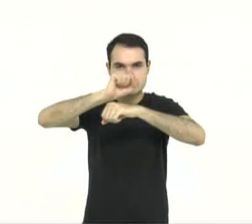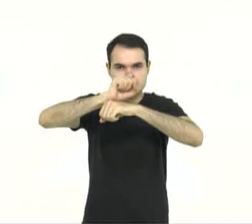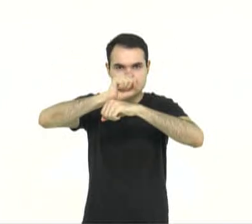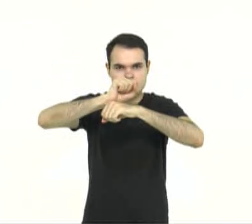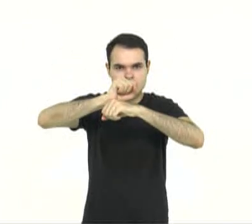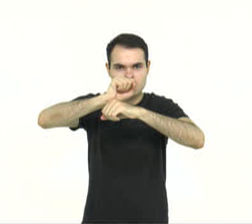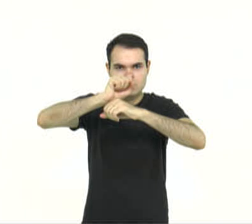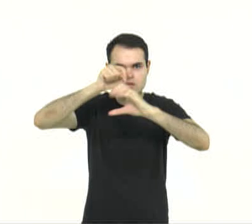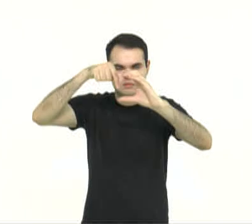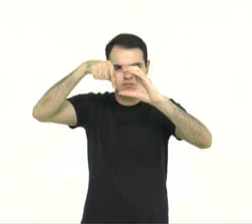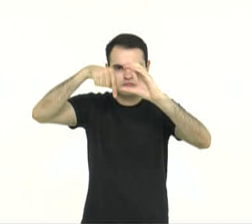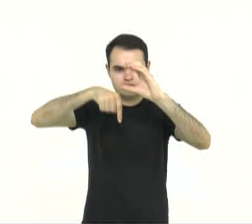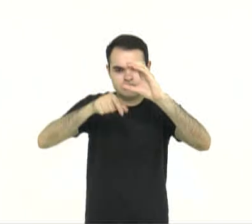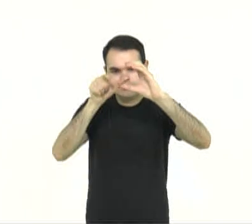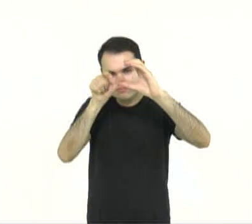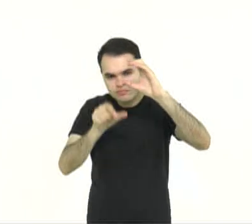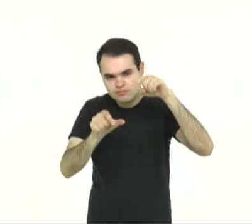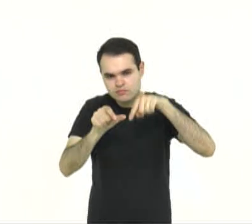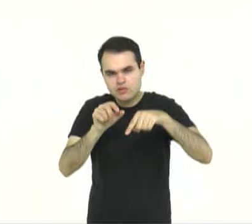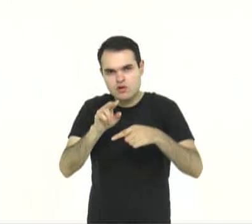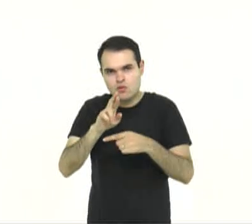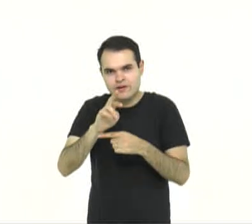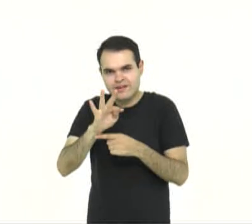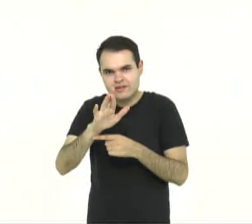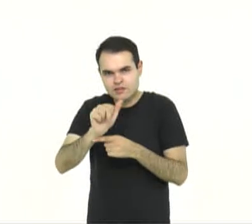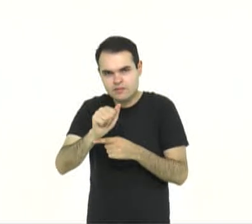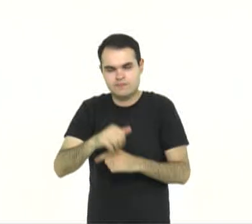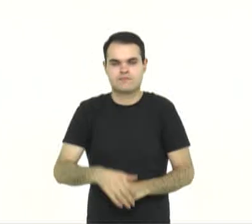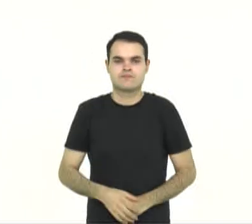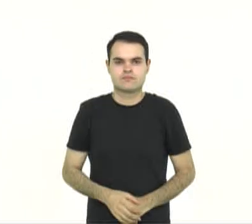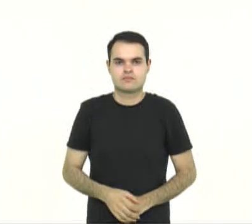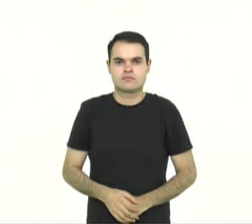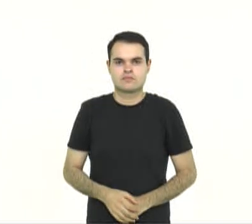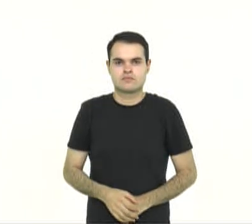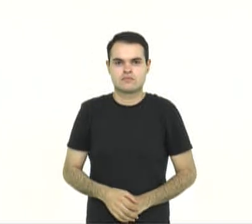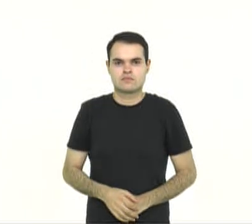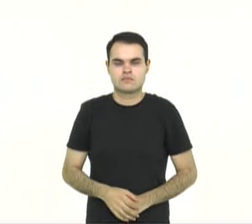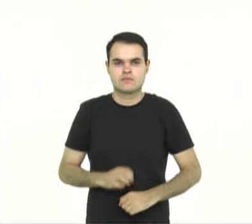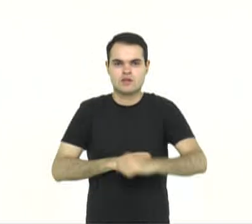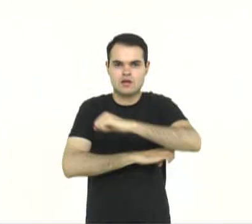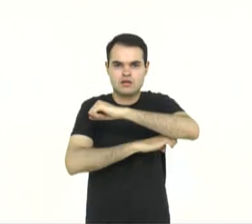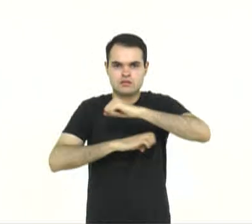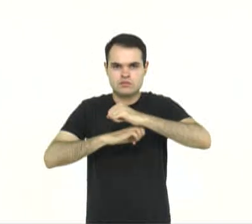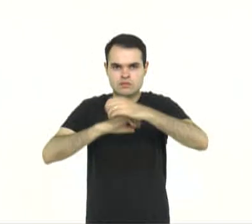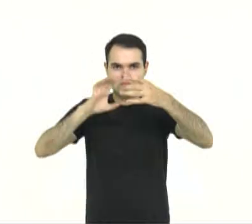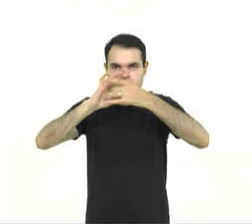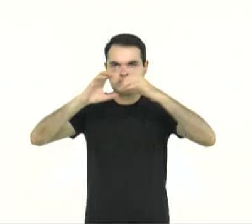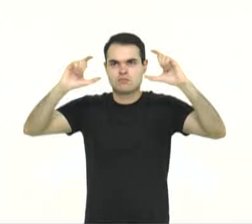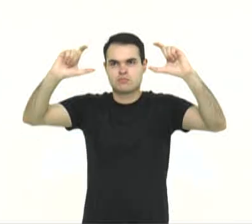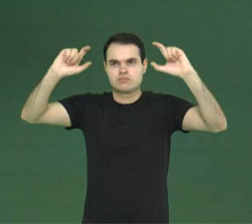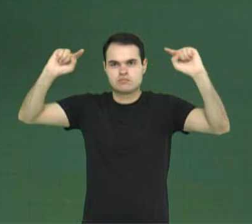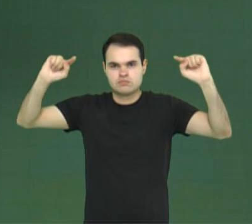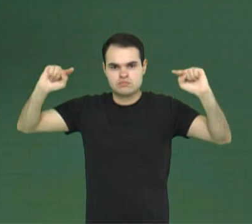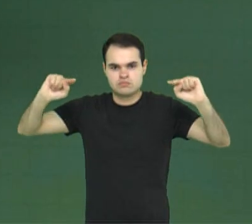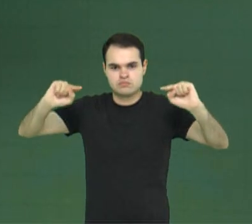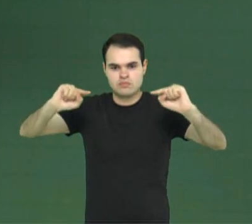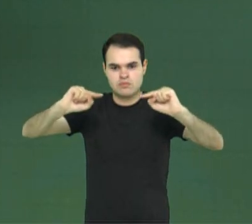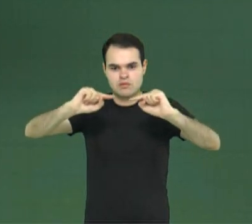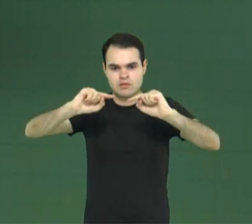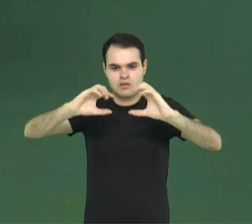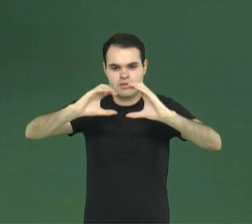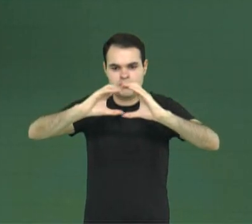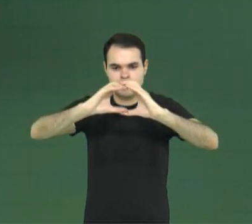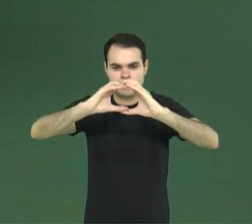externo, realizada pela uretra. A estrutura responsável por encaminhar a urina dos rins à bexiga então, quero levar do